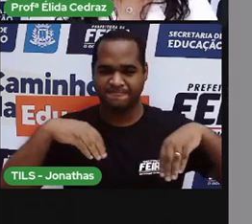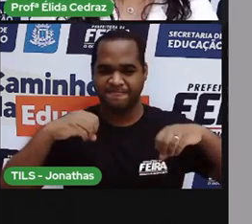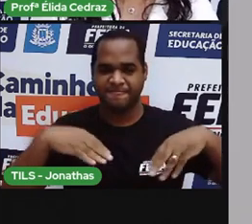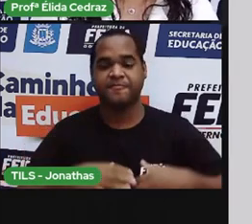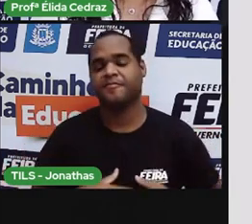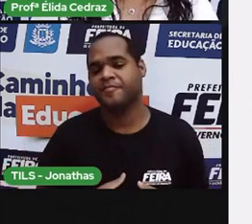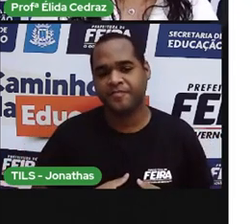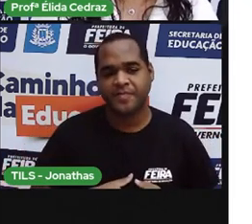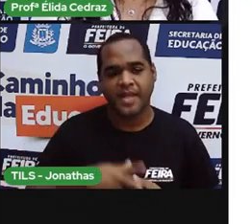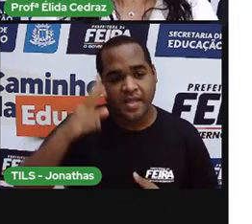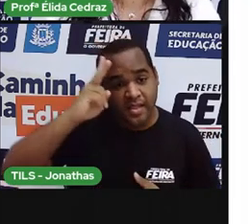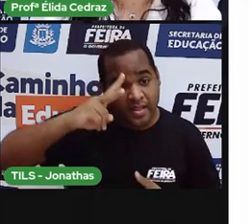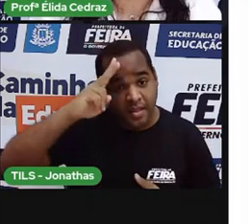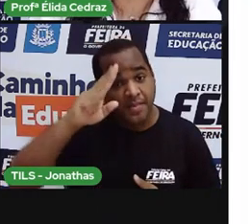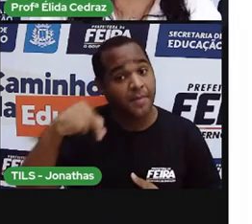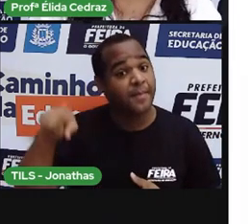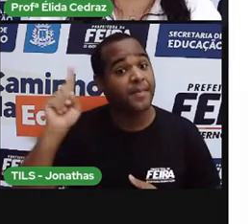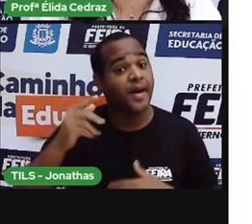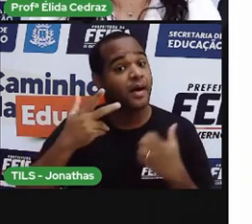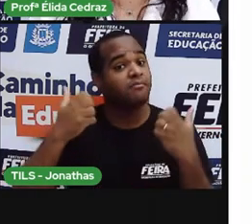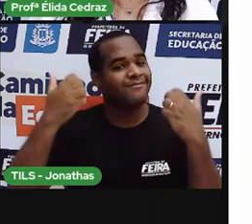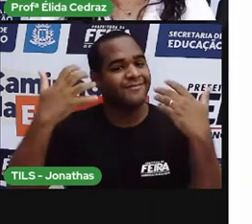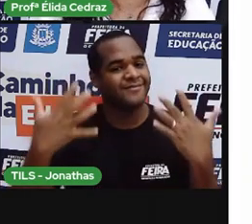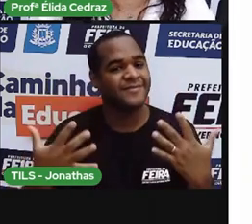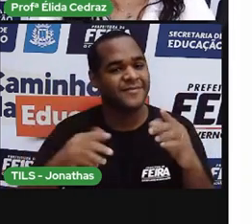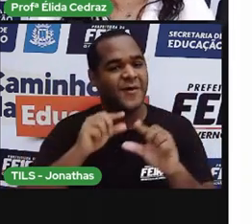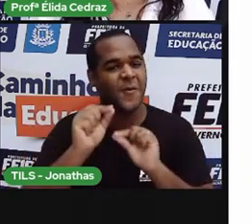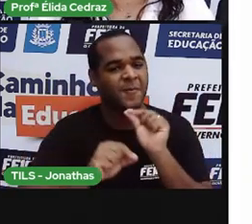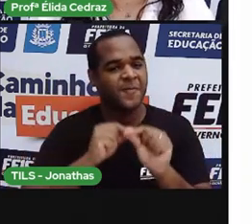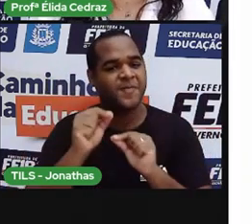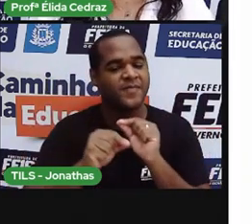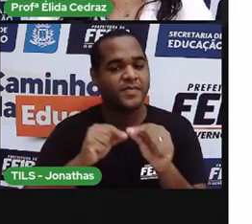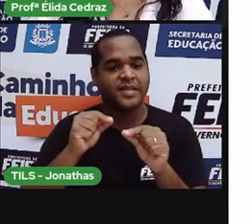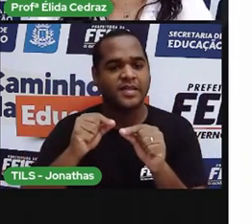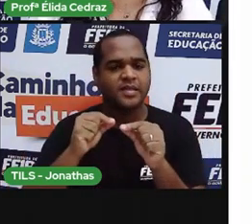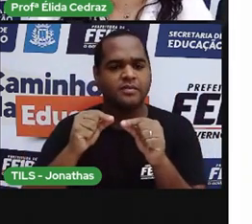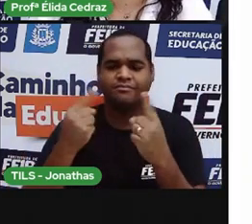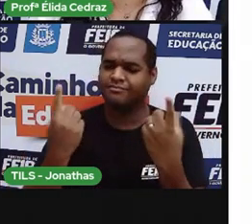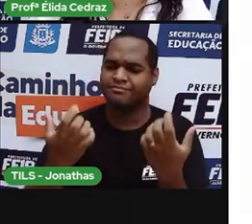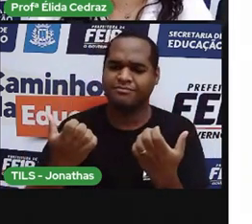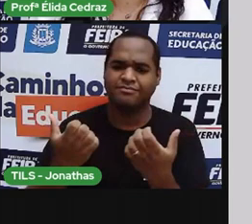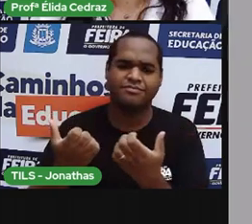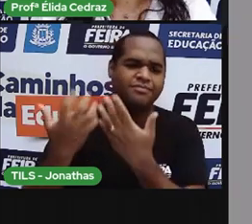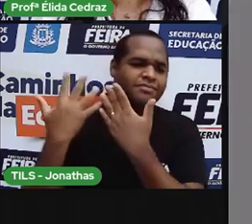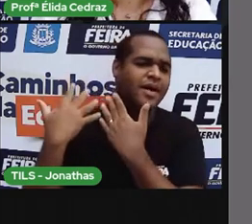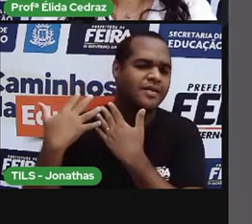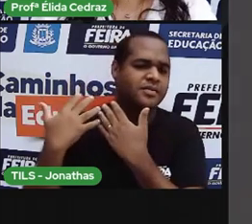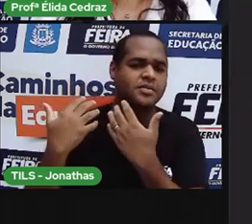Vamos relembrar a última aula? O que foi que nós estudamos na última aula?